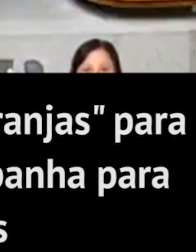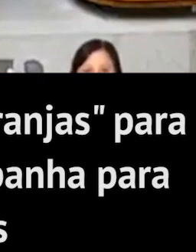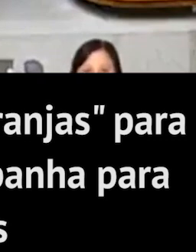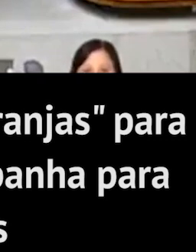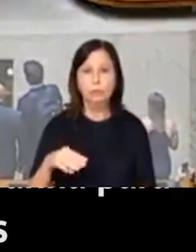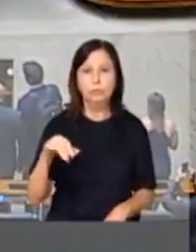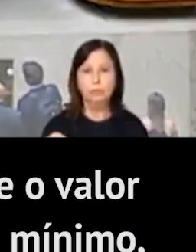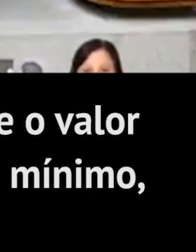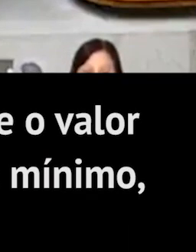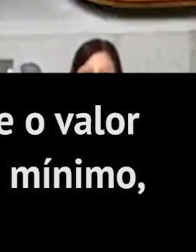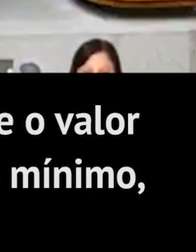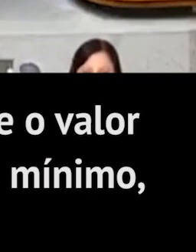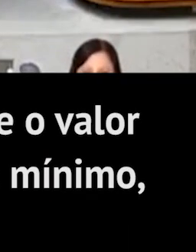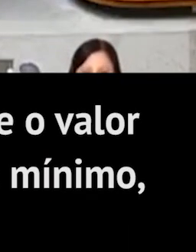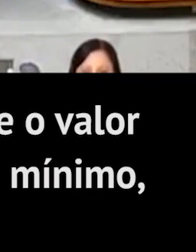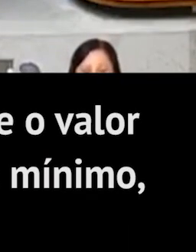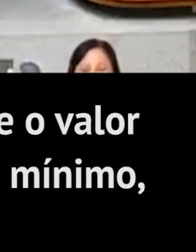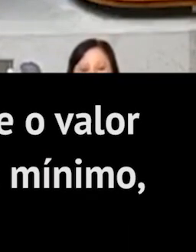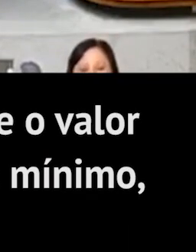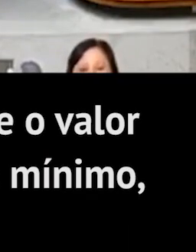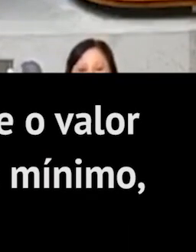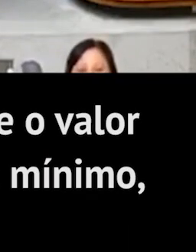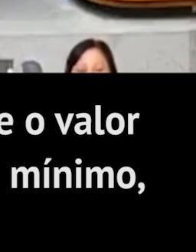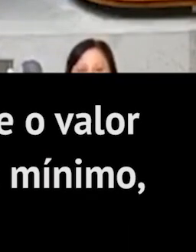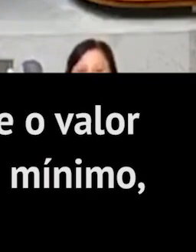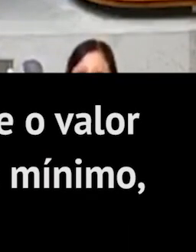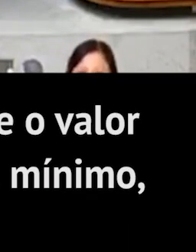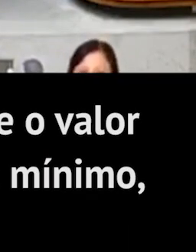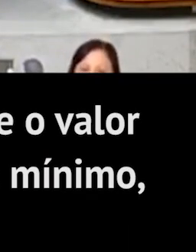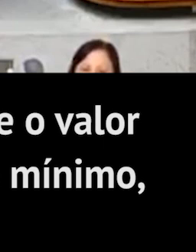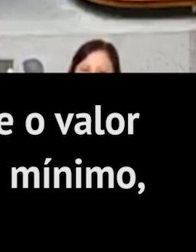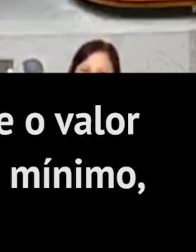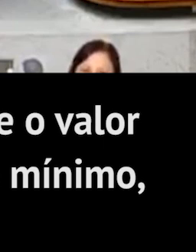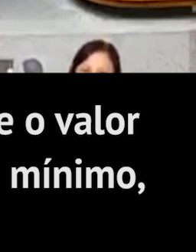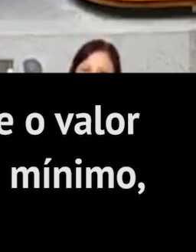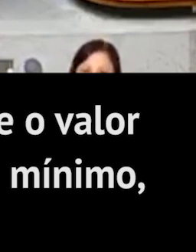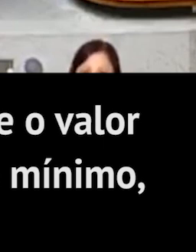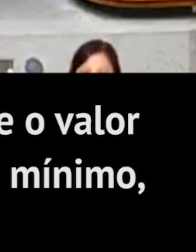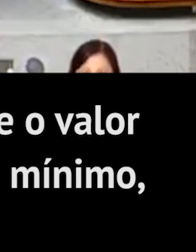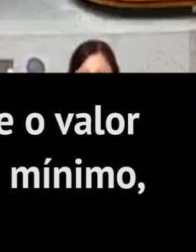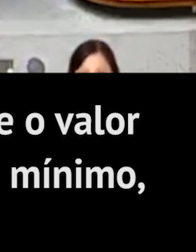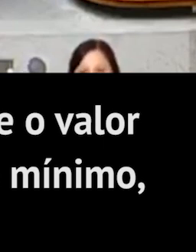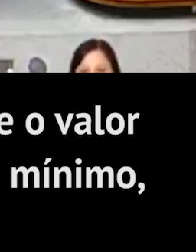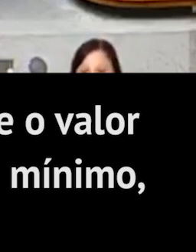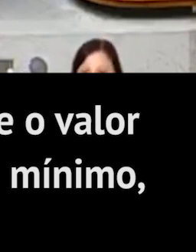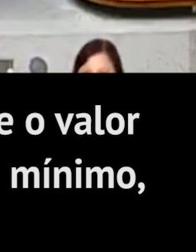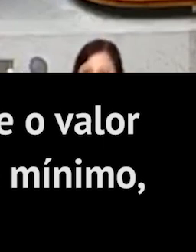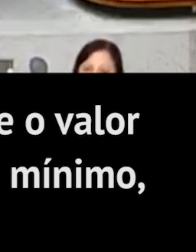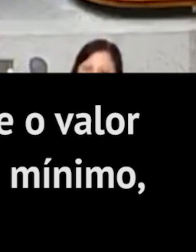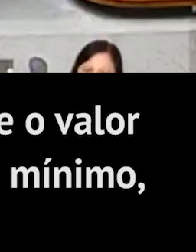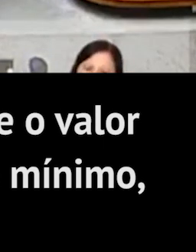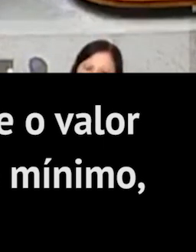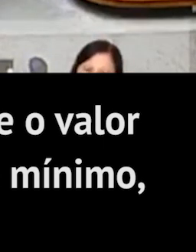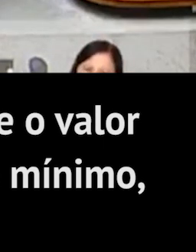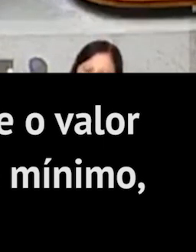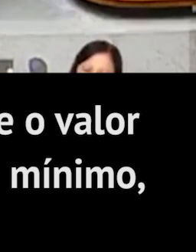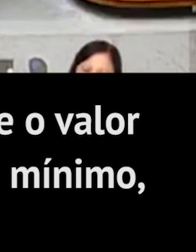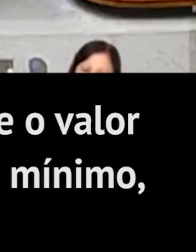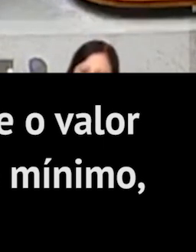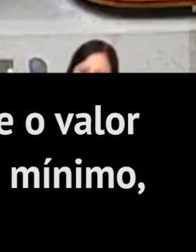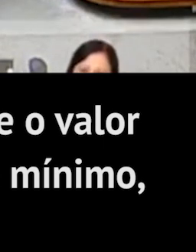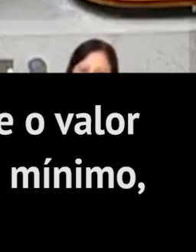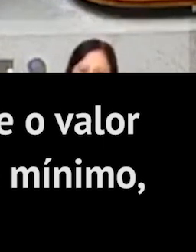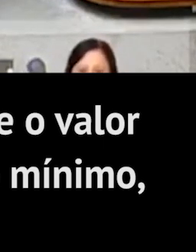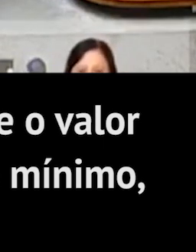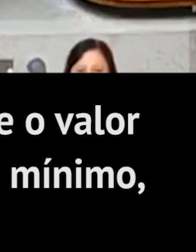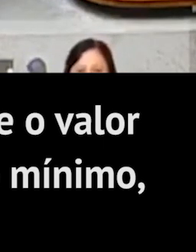por questão da situação de saúde, aí, se Vossa Excelência é conveniente, pode fazer sentado. Aqui está